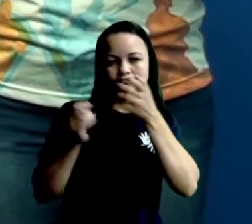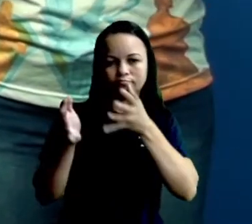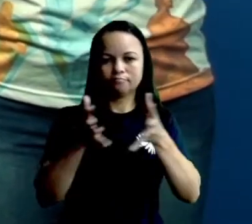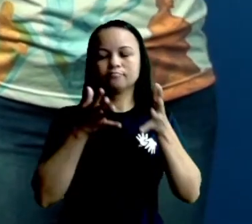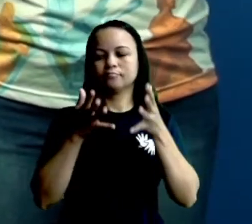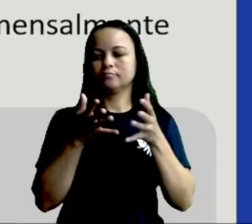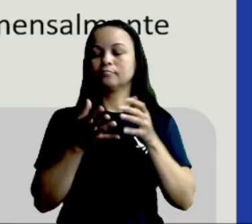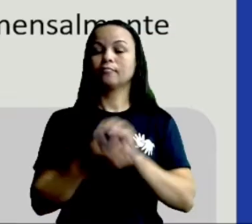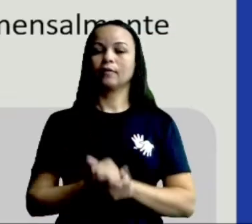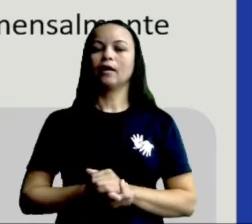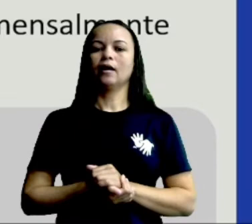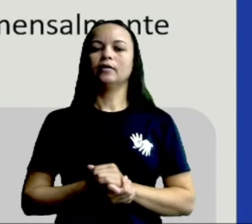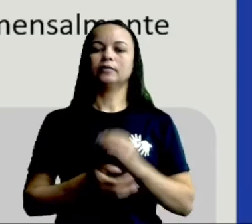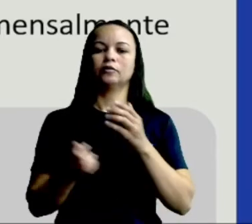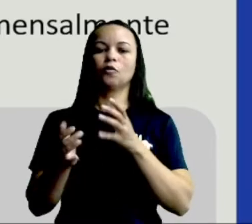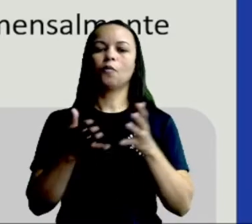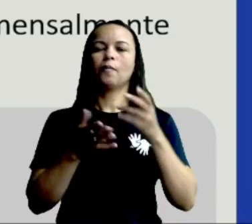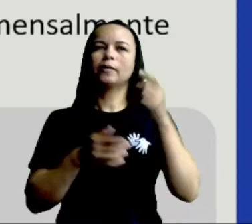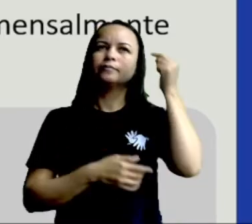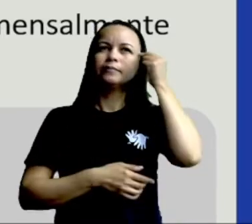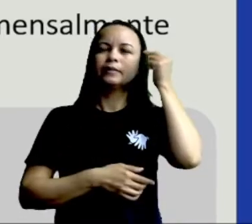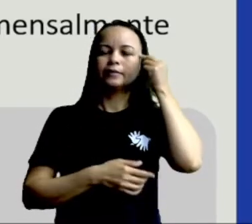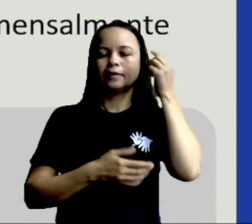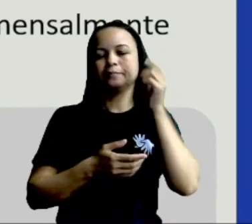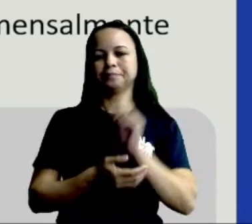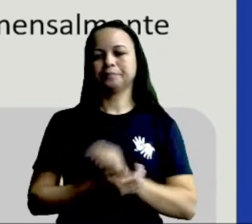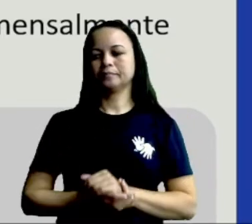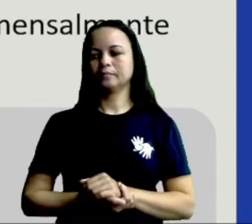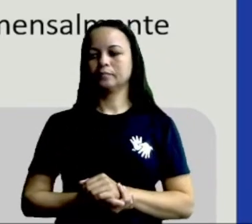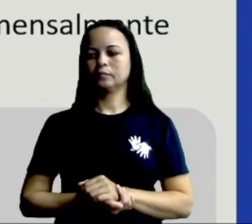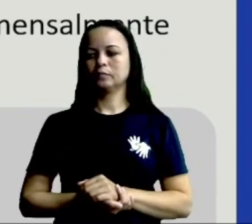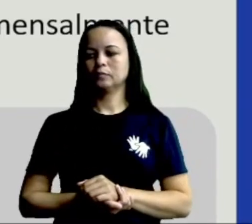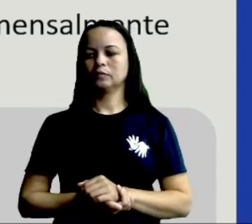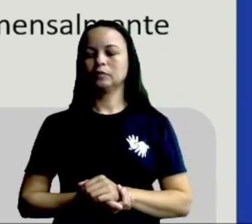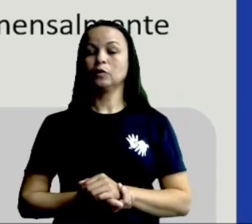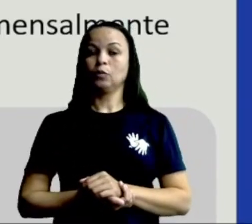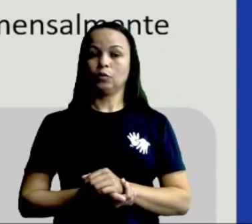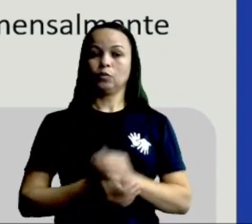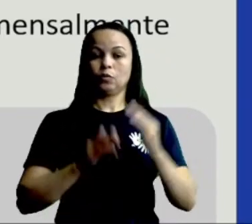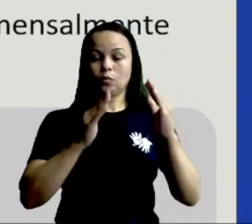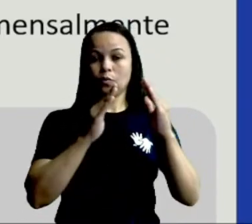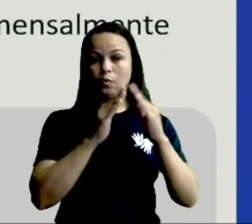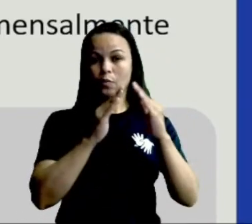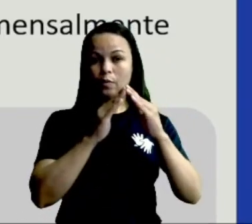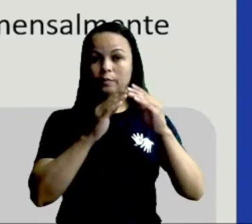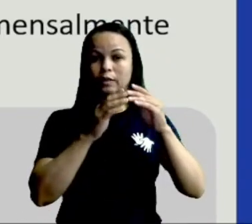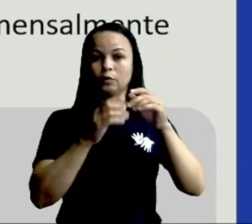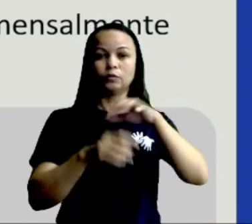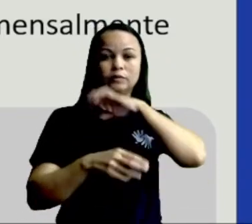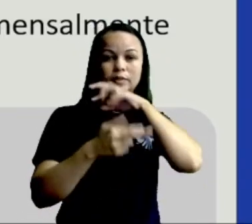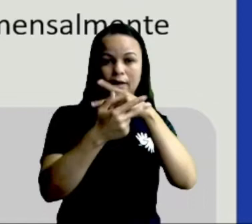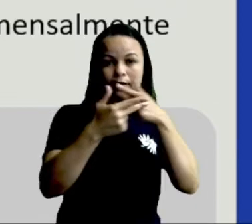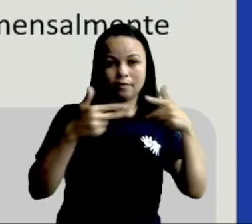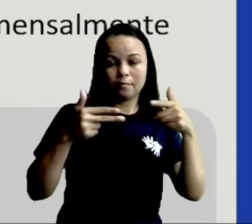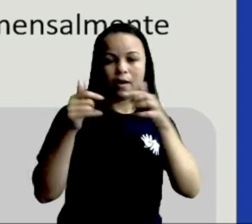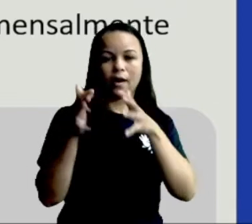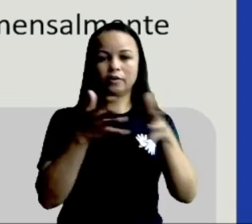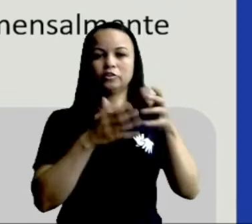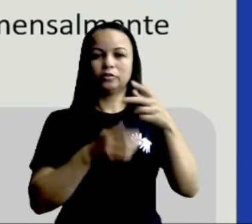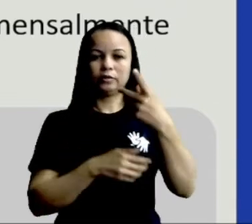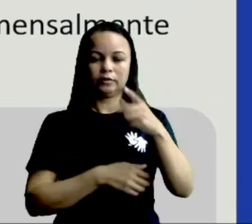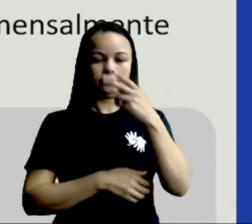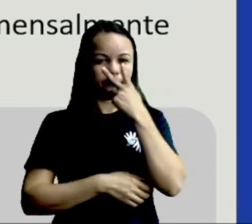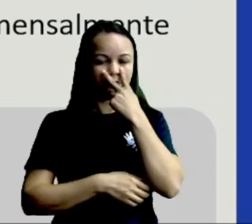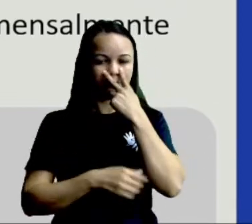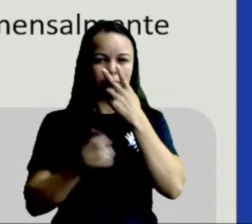se liga na telinha que a gente vai pensar um pouco agora. O Abrigo de Animais de Vitória de Santo Antão recebe e cuida